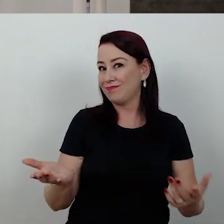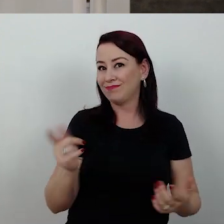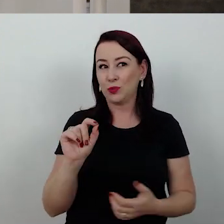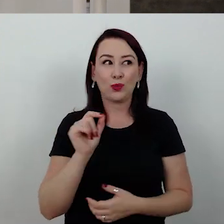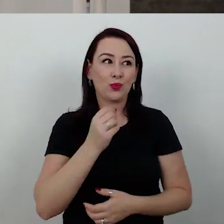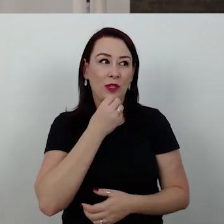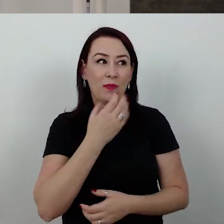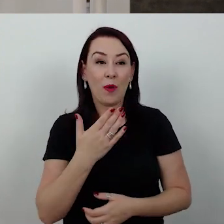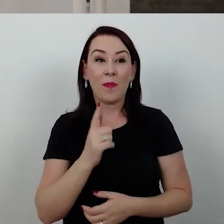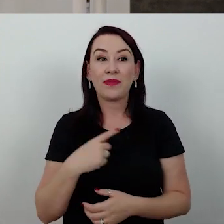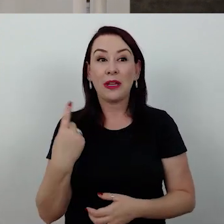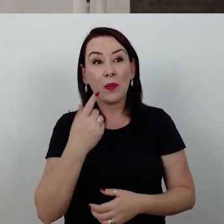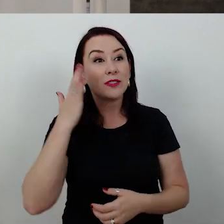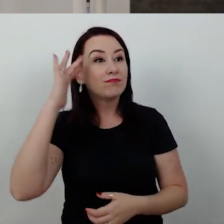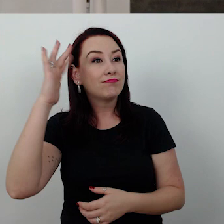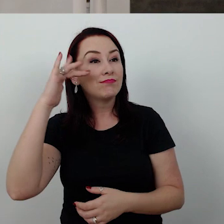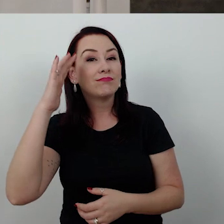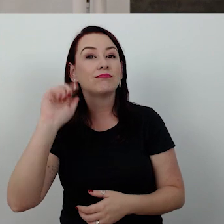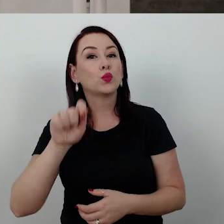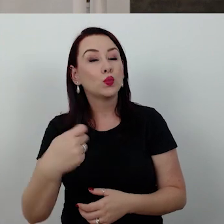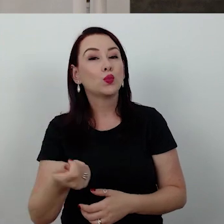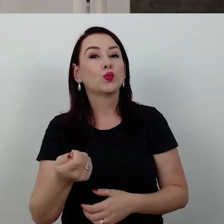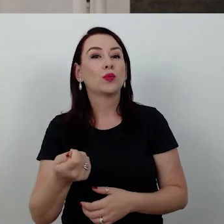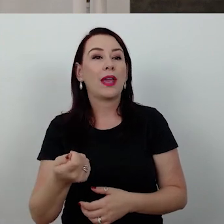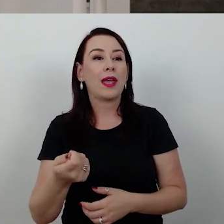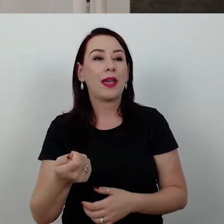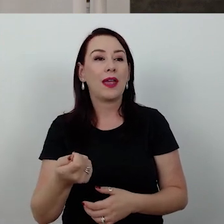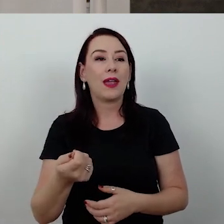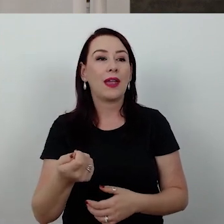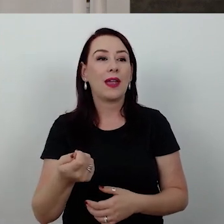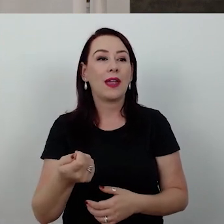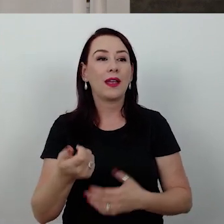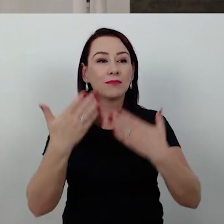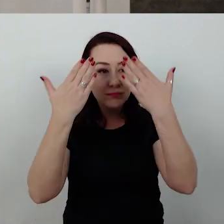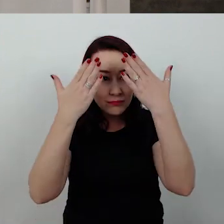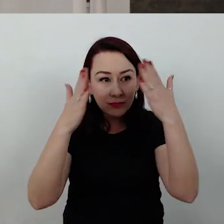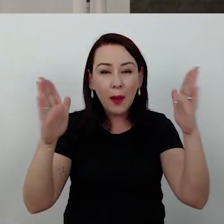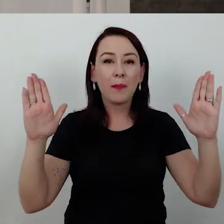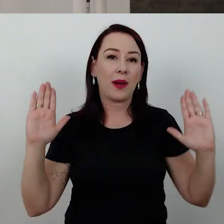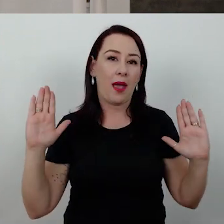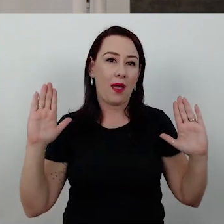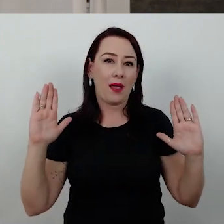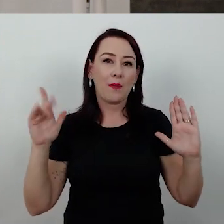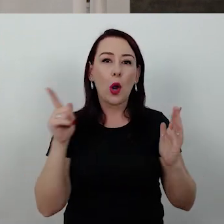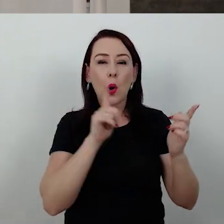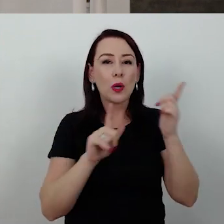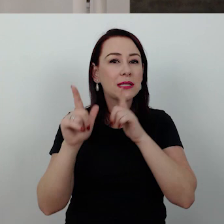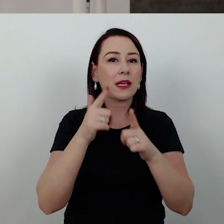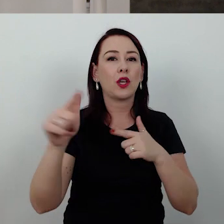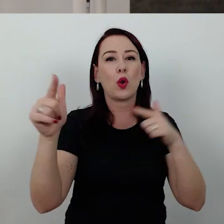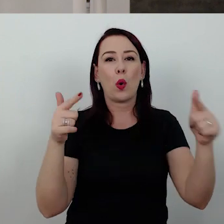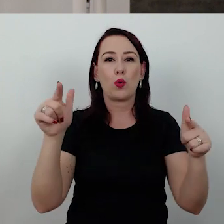dessa retomada, desse olhar. E aí eu acho que é pensar nessa ampliação, assim, para poder realmente chegar a